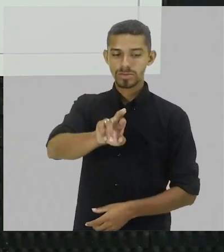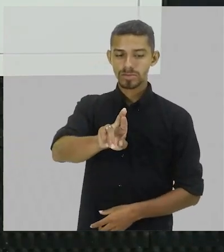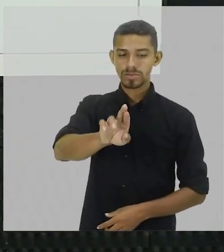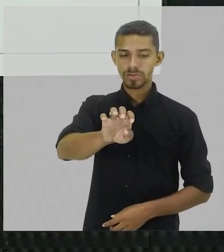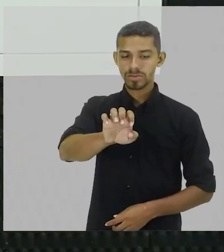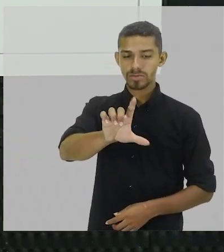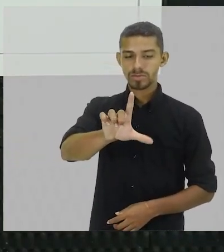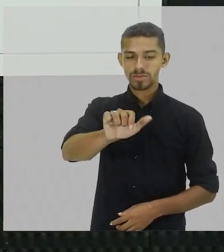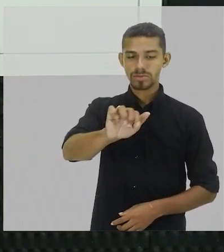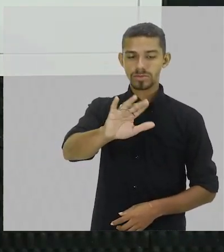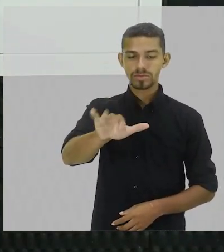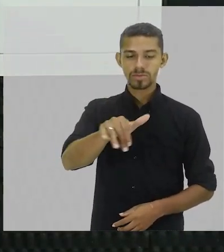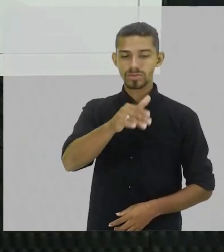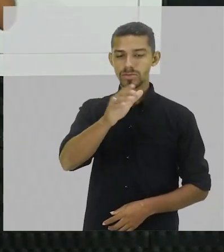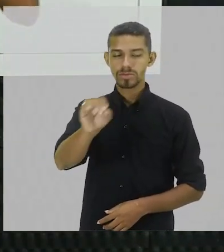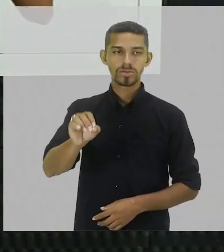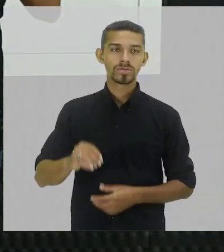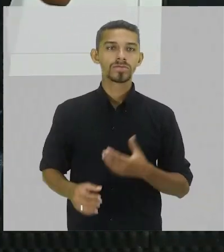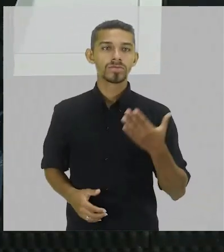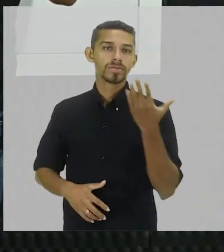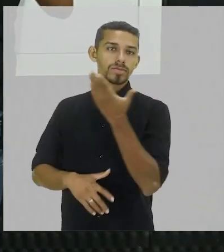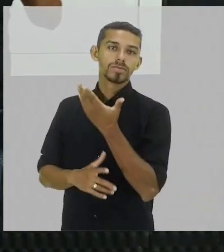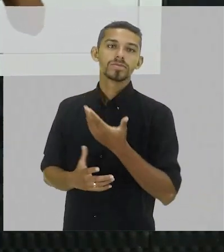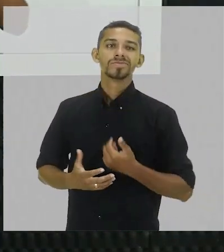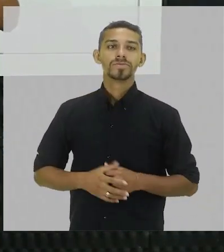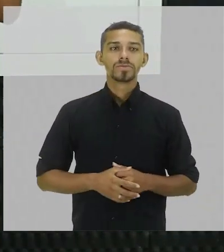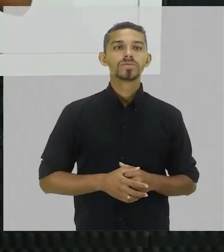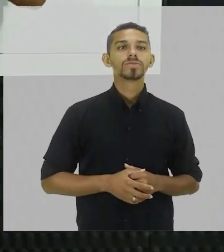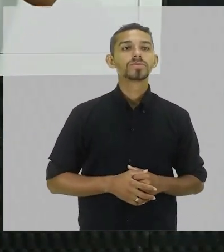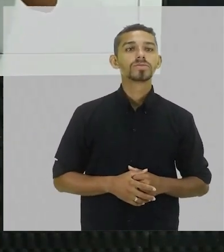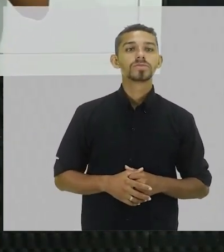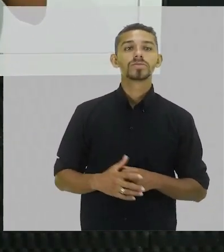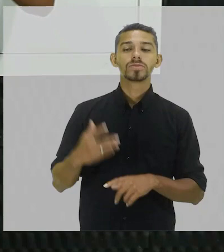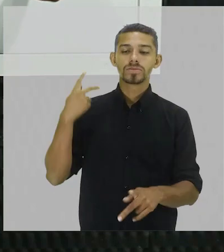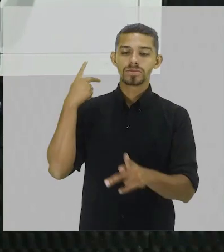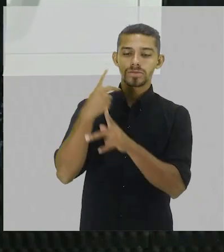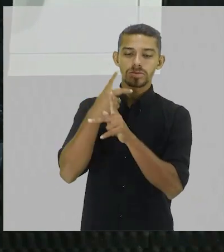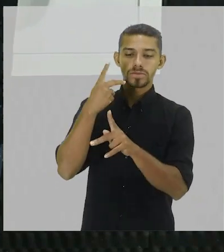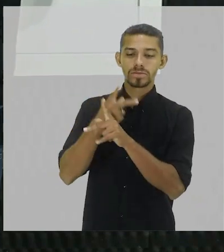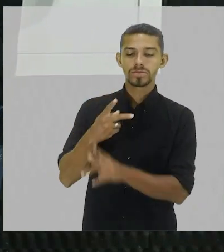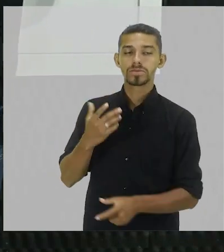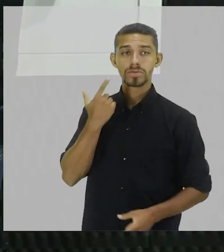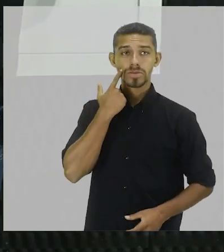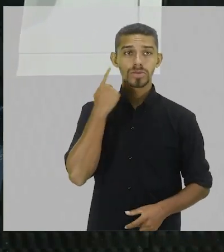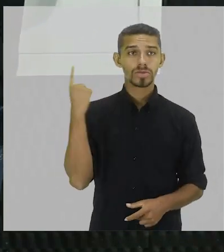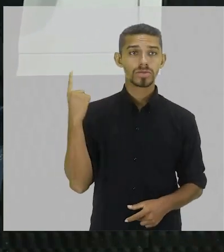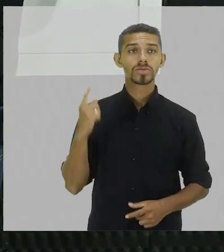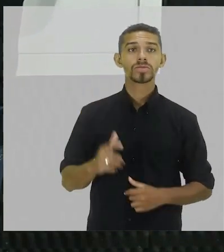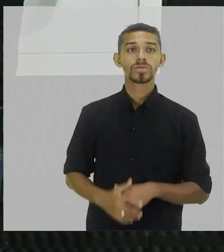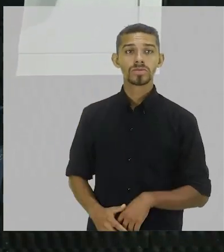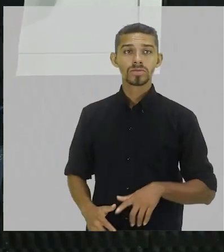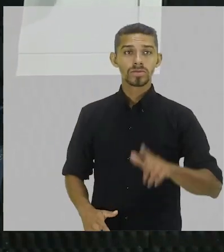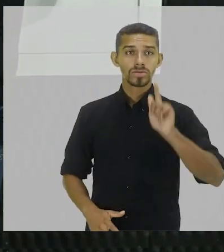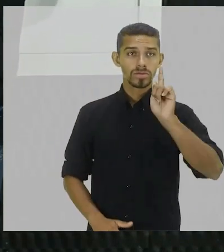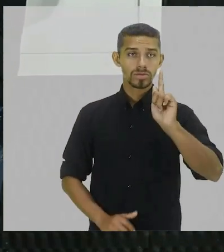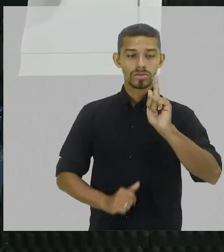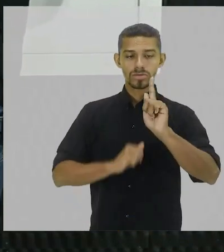Tá? Então nós vamos ter o quê? Aplicando o Teorema de Pitágoras, né? Você tem que o g ao